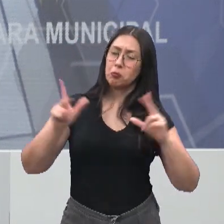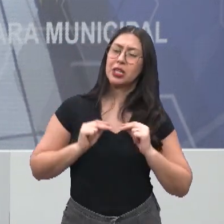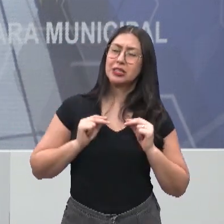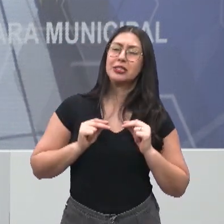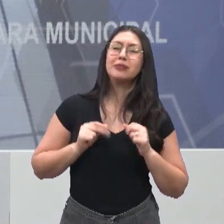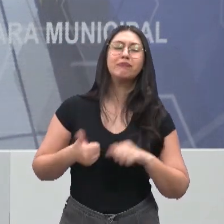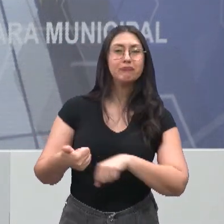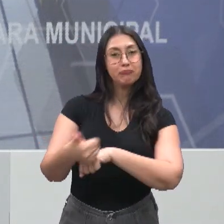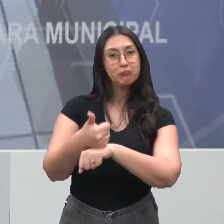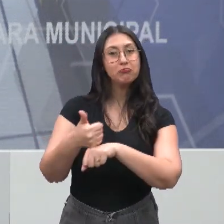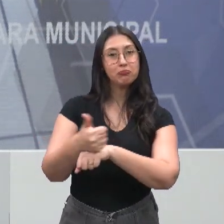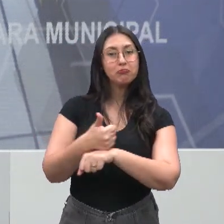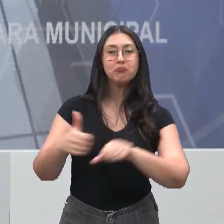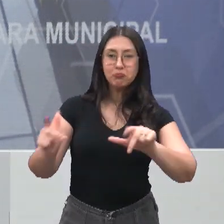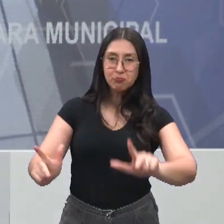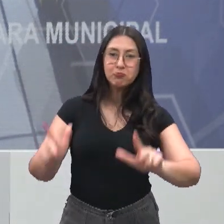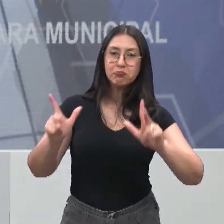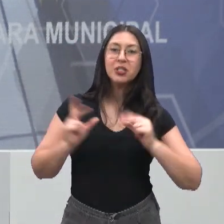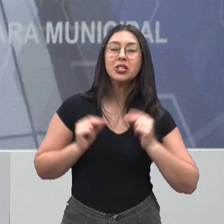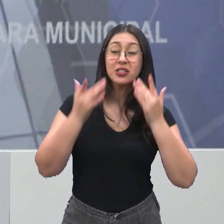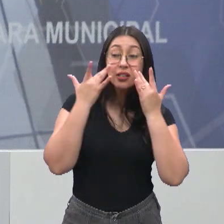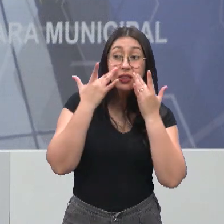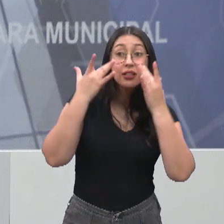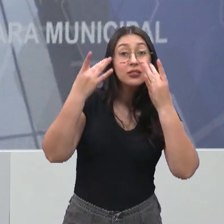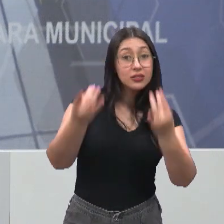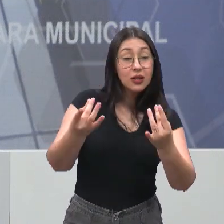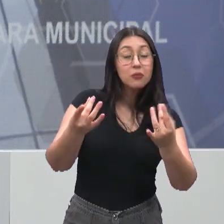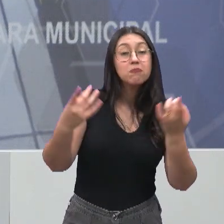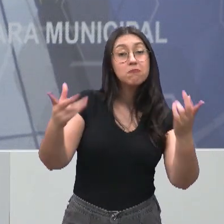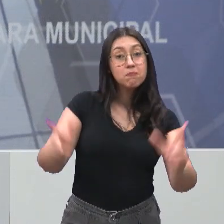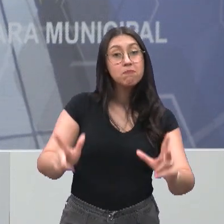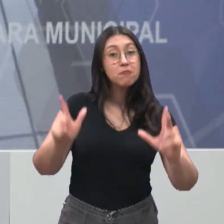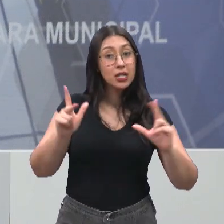transportadores, mereciam essa atenção, mereciam